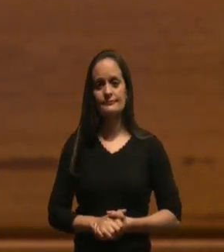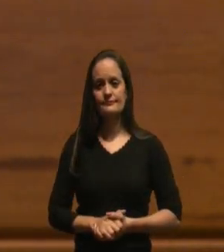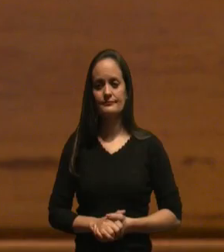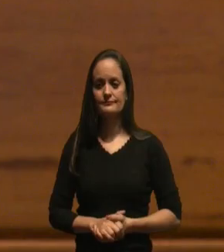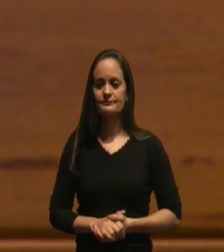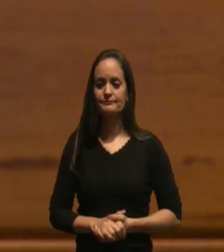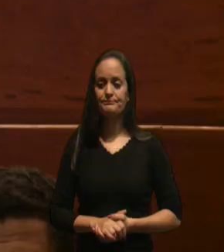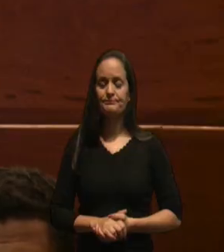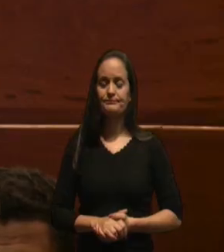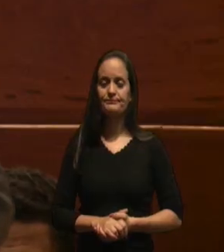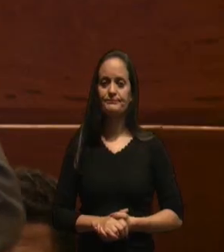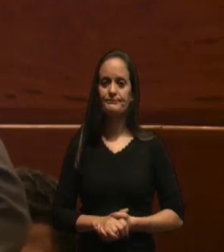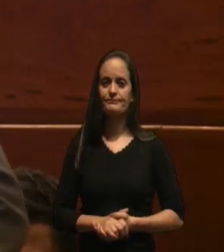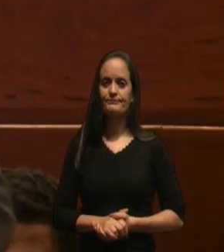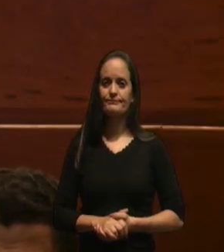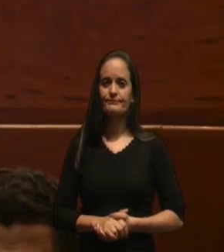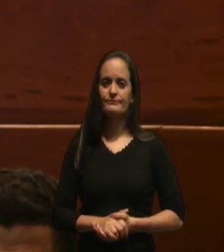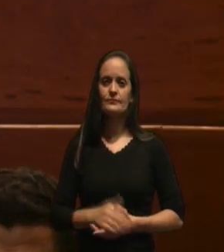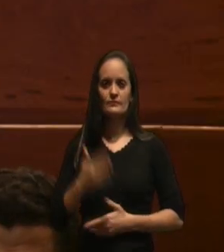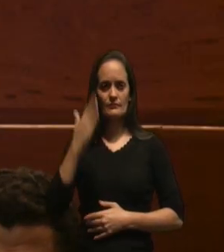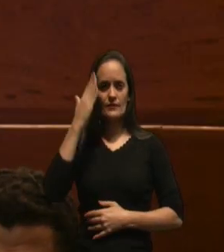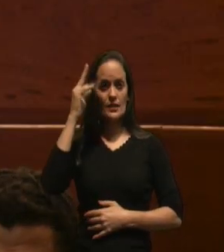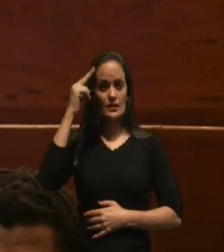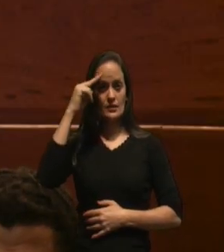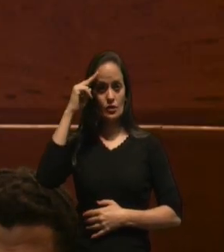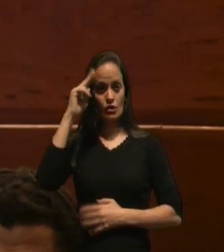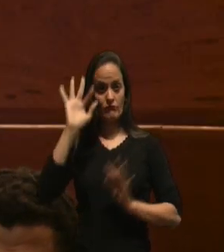E nós sabemos o final desta história.